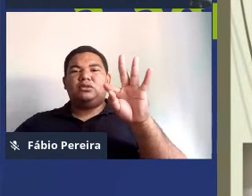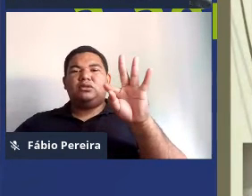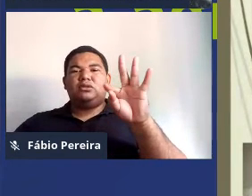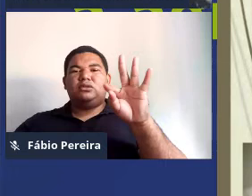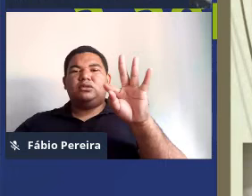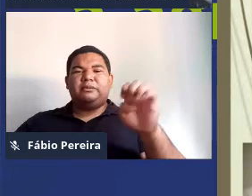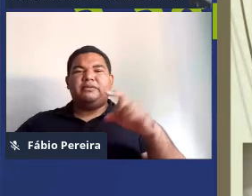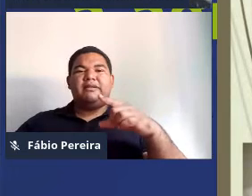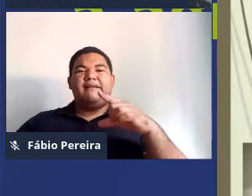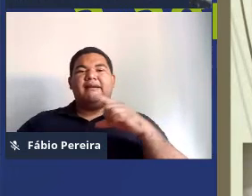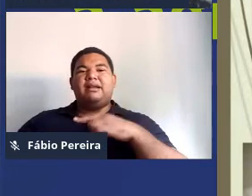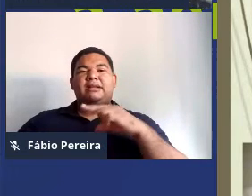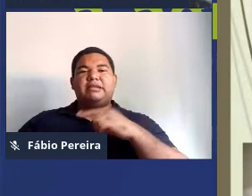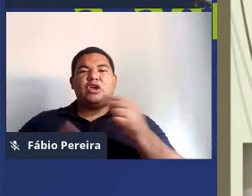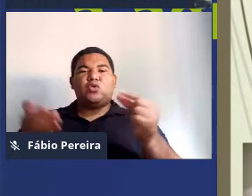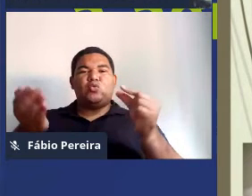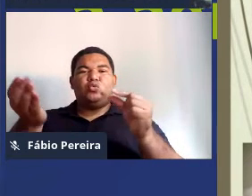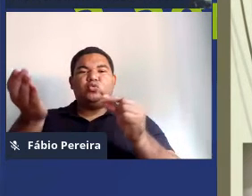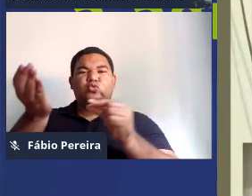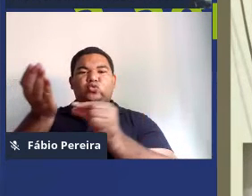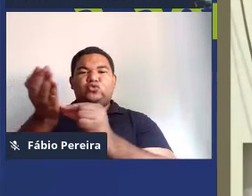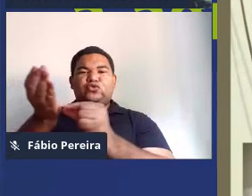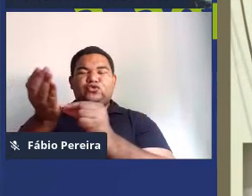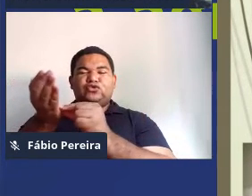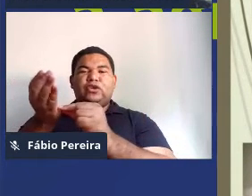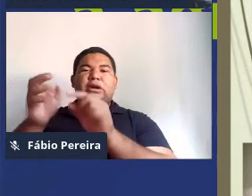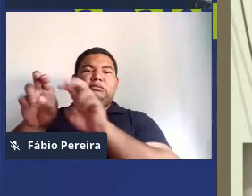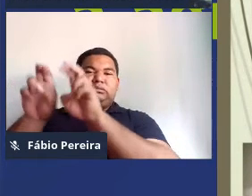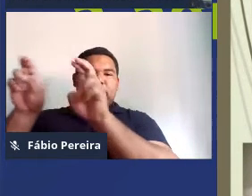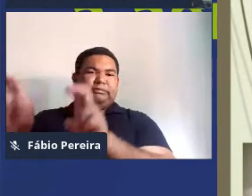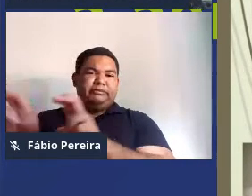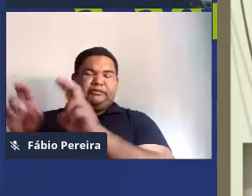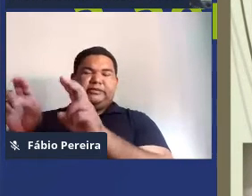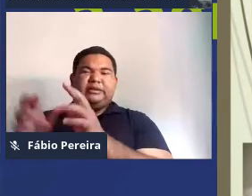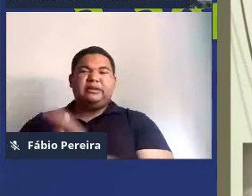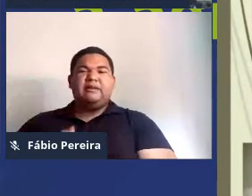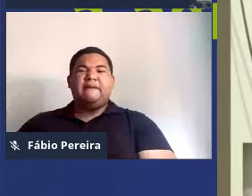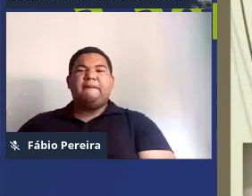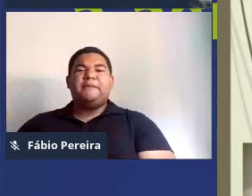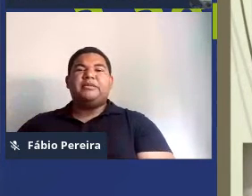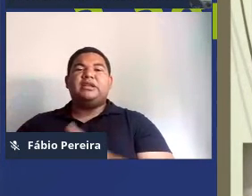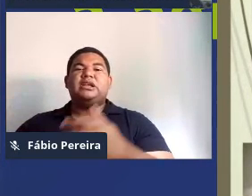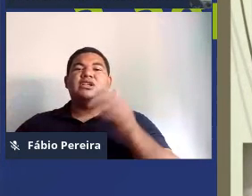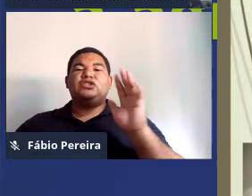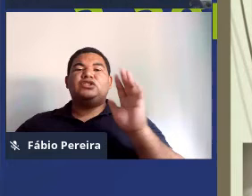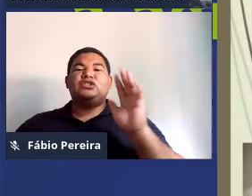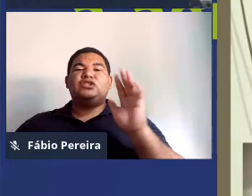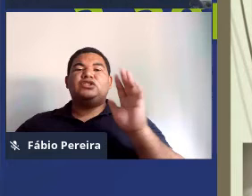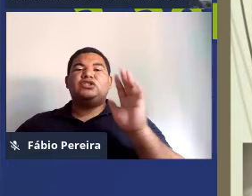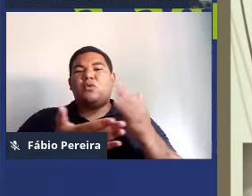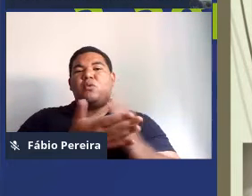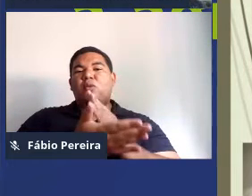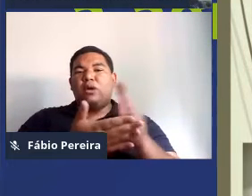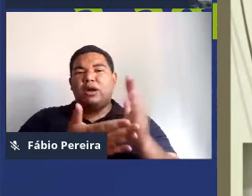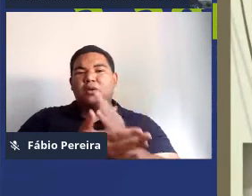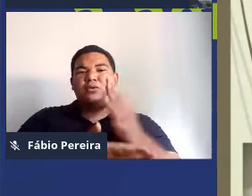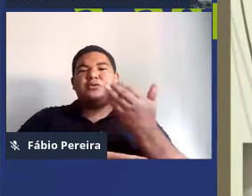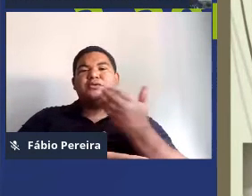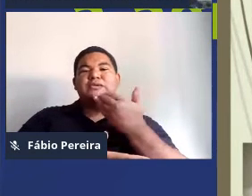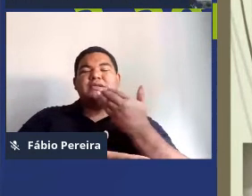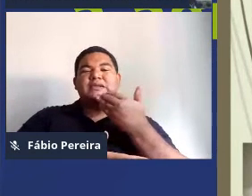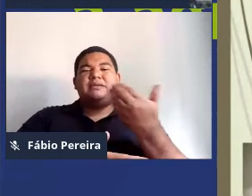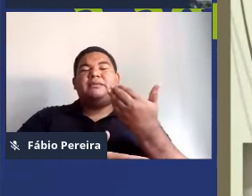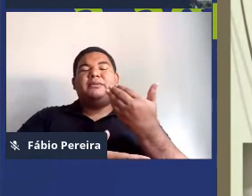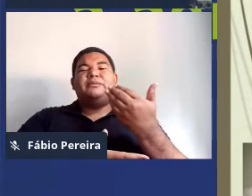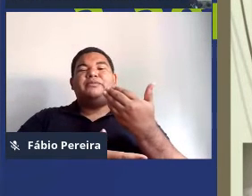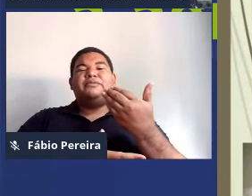lá atrás, que adenina, timina e citosina, as bases nitrogenadas,